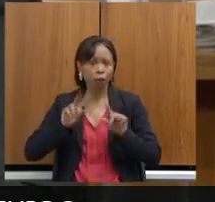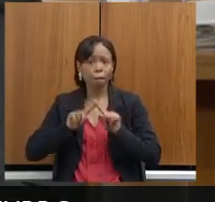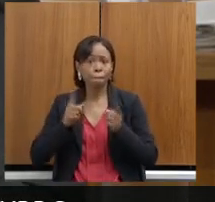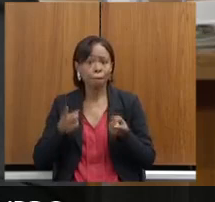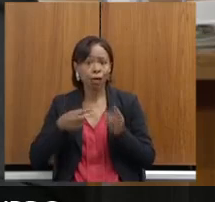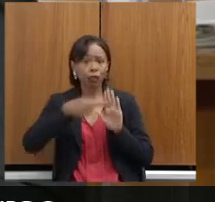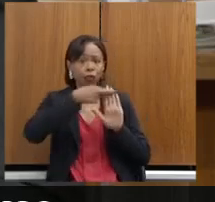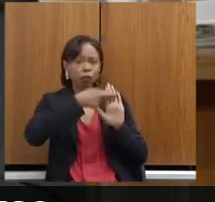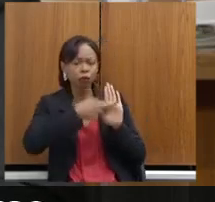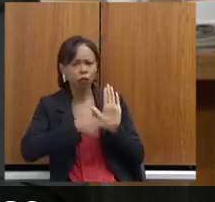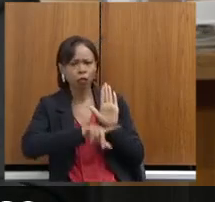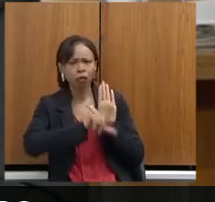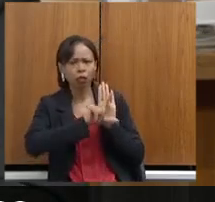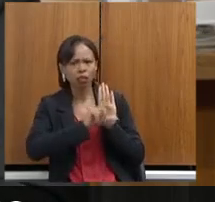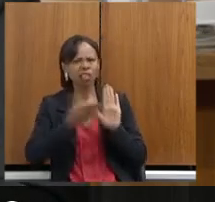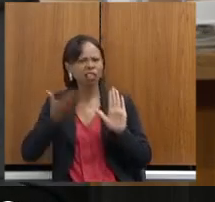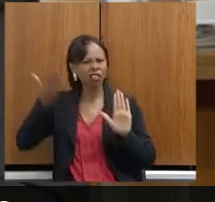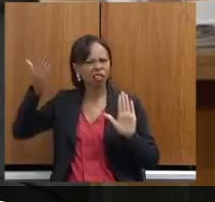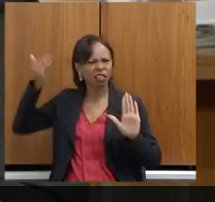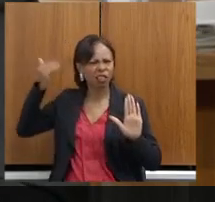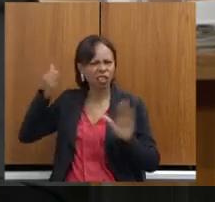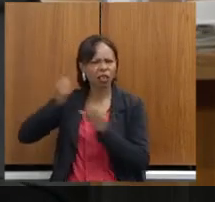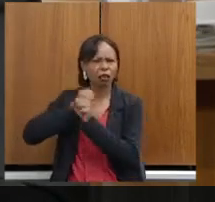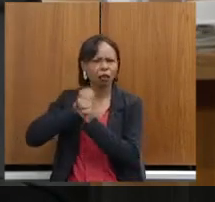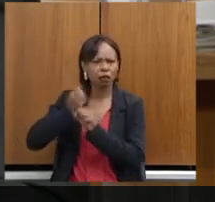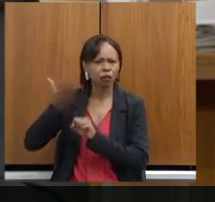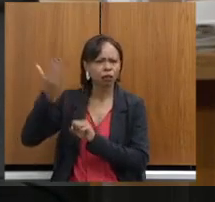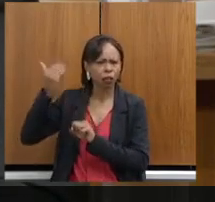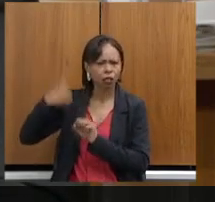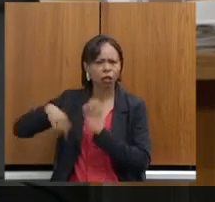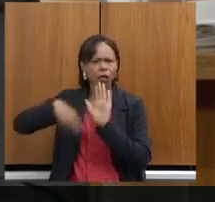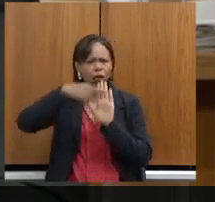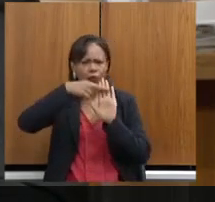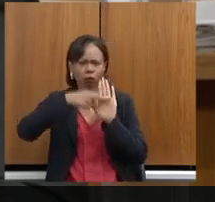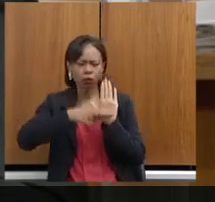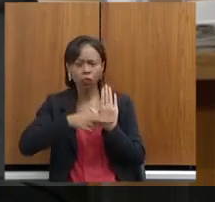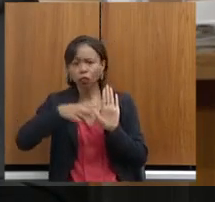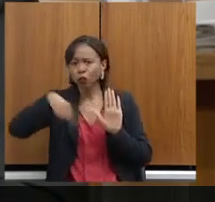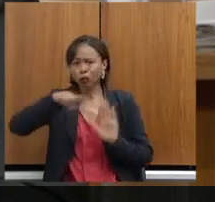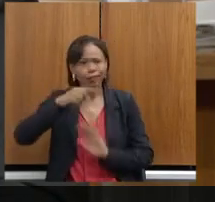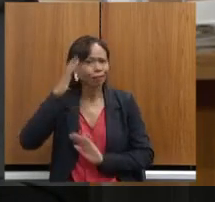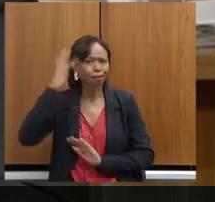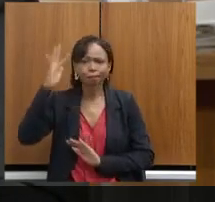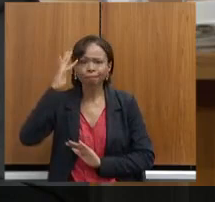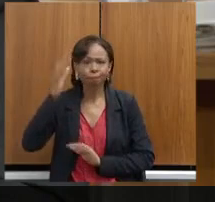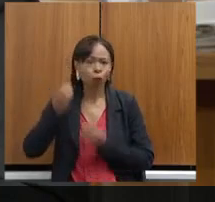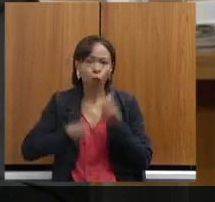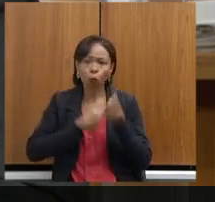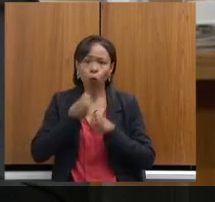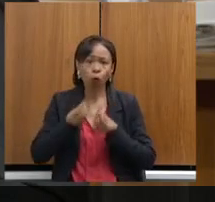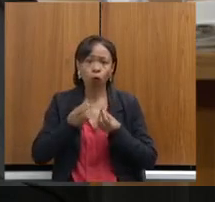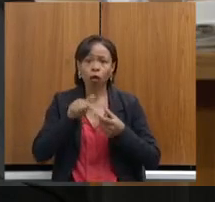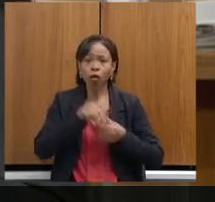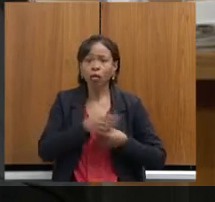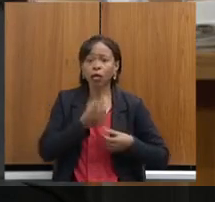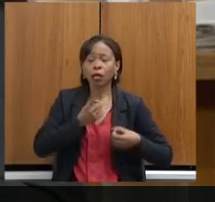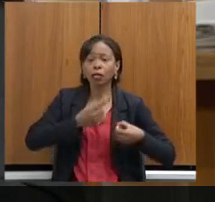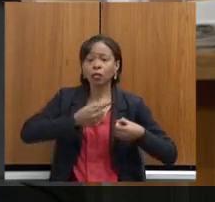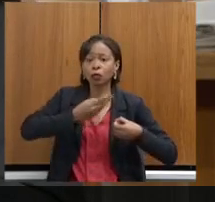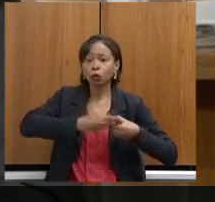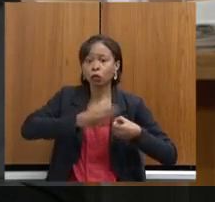normativa a França anos atrás nós não imaginávamos em sair do município